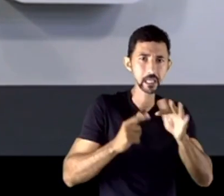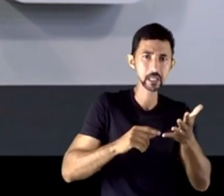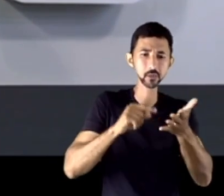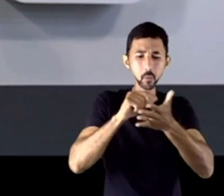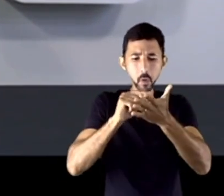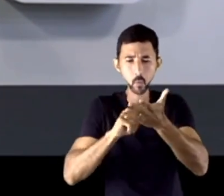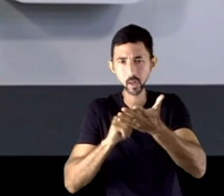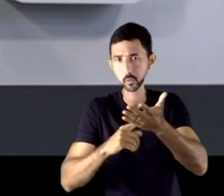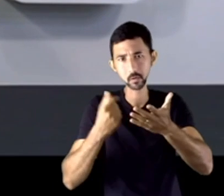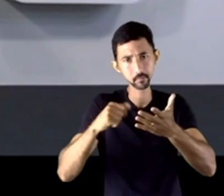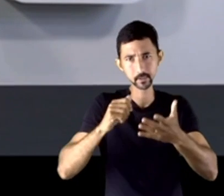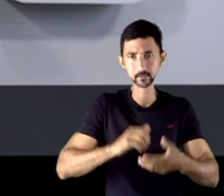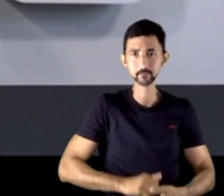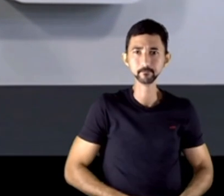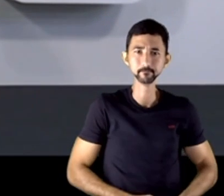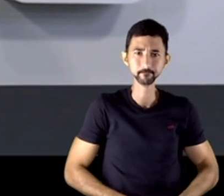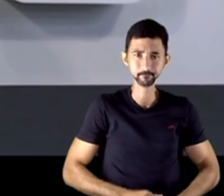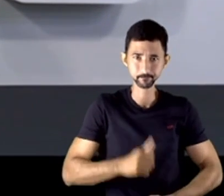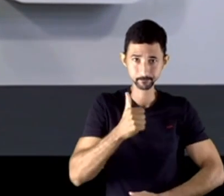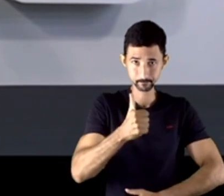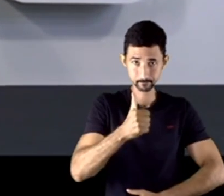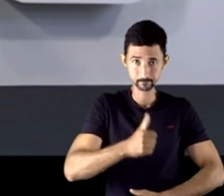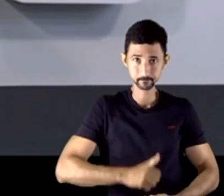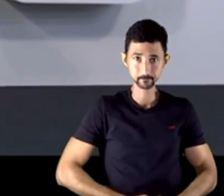na calculadora. Ok?